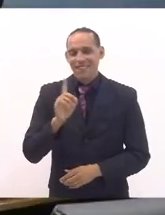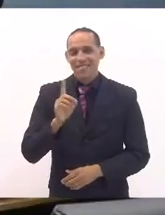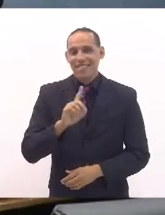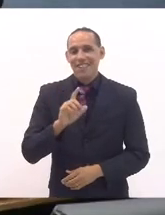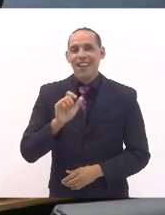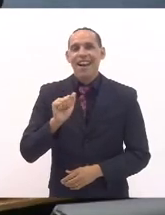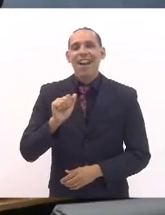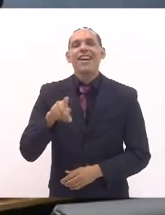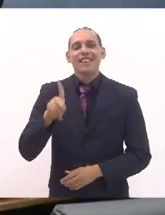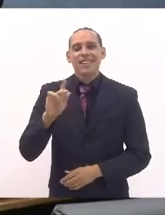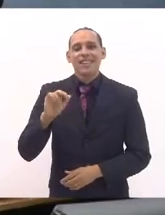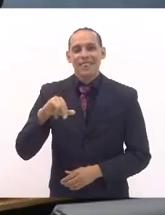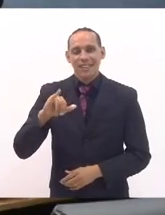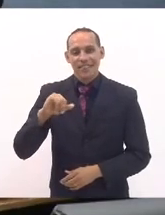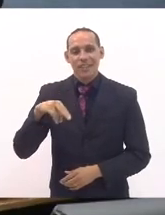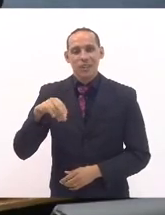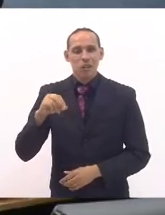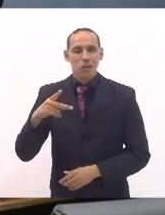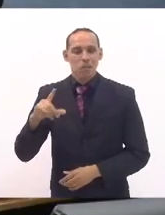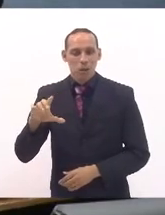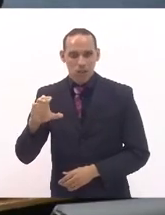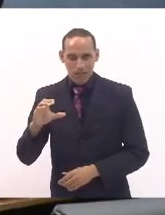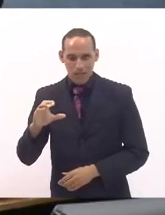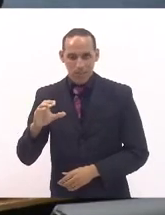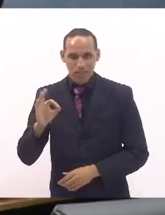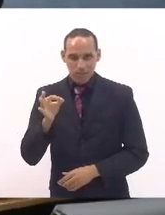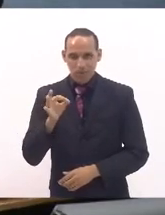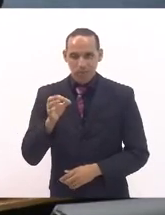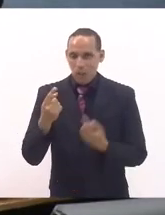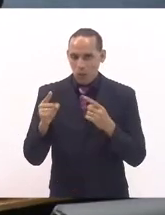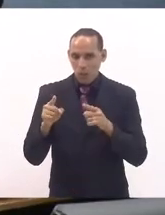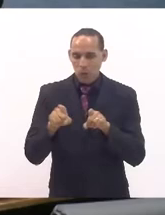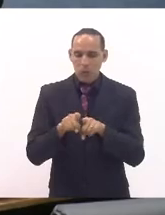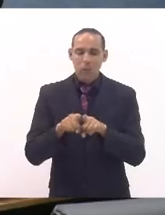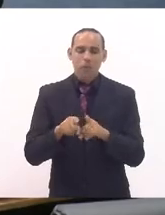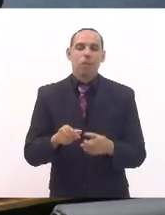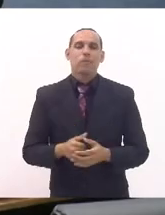Alexandre Knoploch também, contrário.